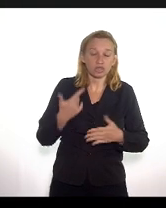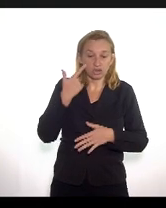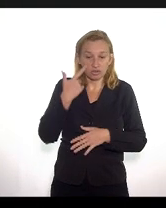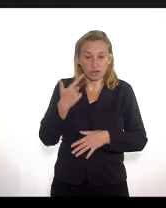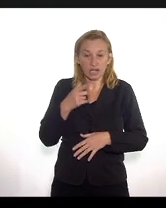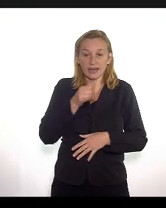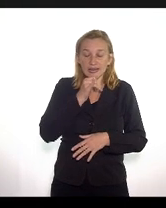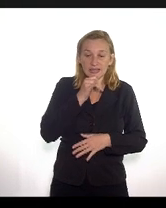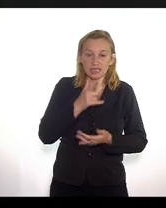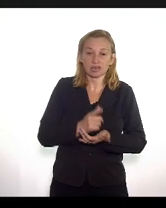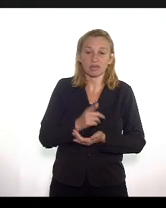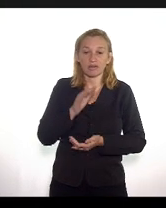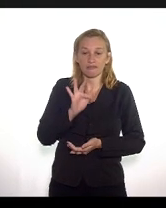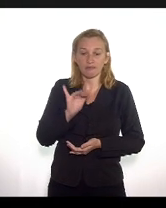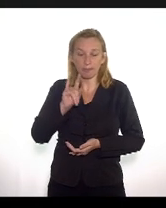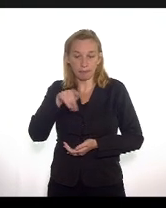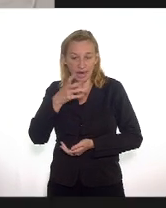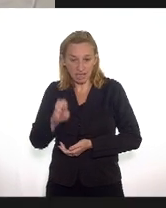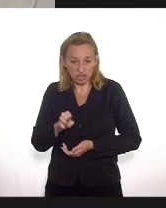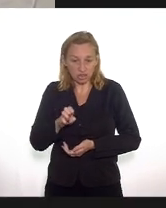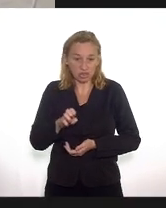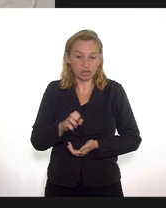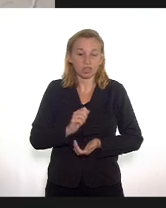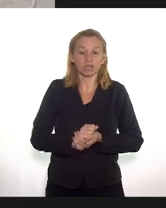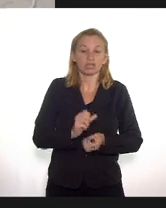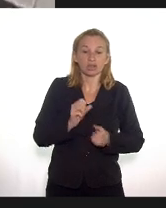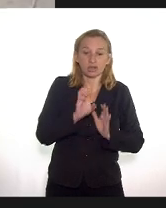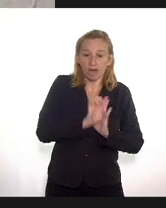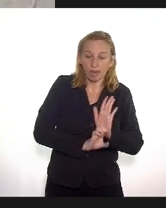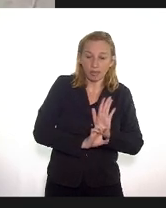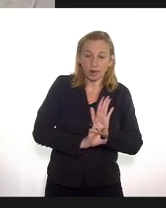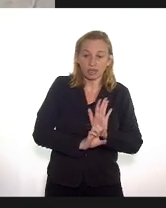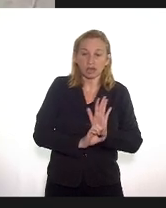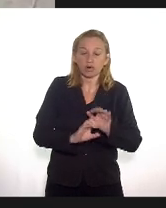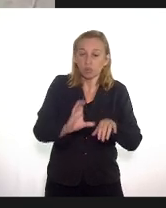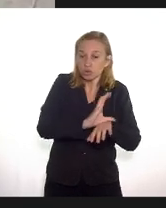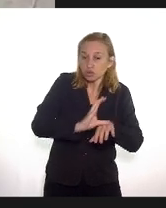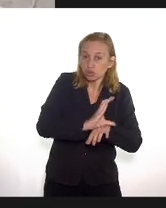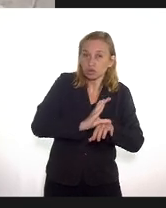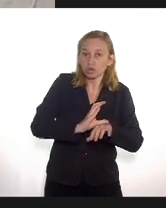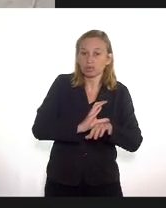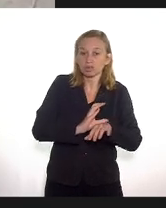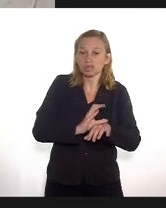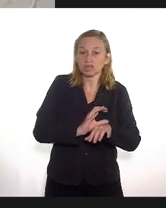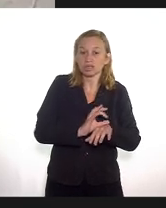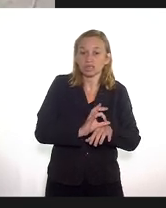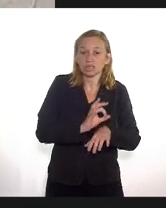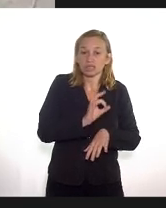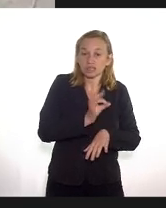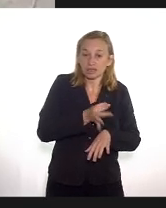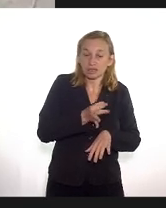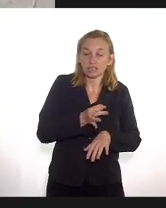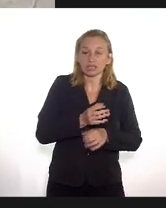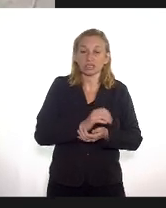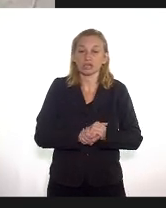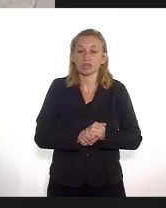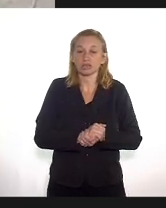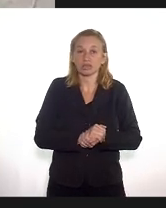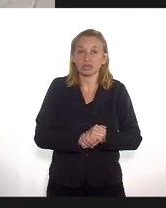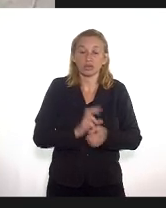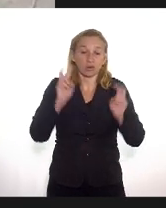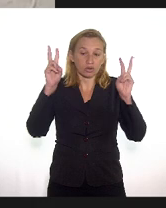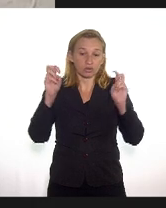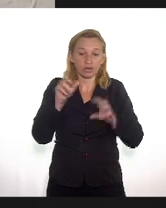exemplo, o que foi feito com a FAPERJ, uma emenda constitucional para poder garantir justamente a questão